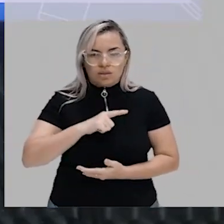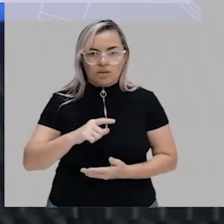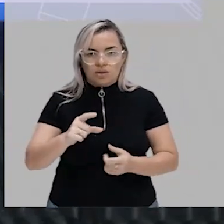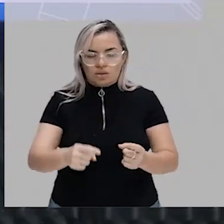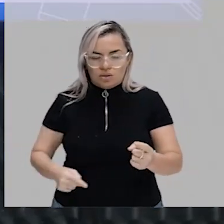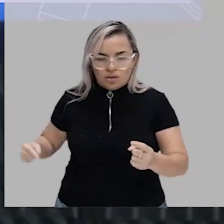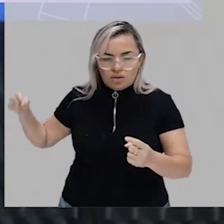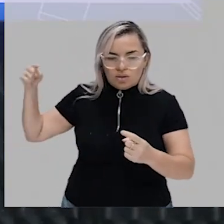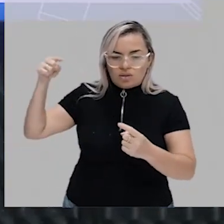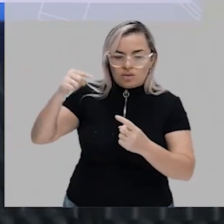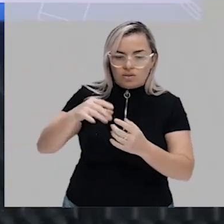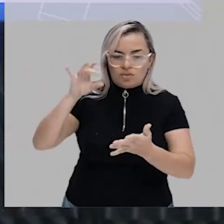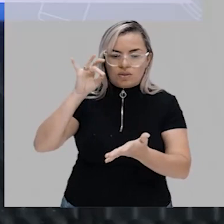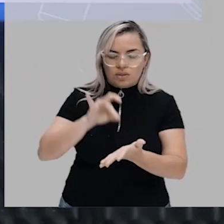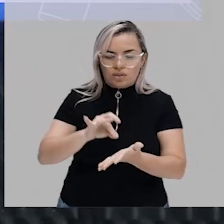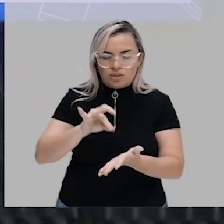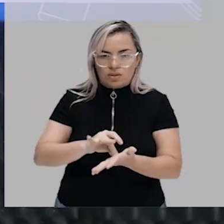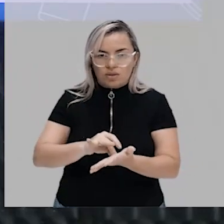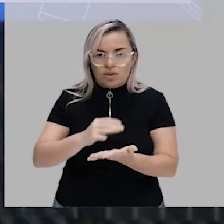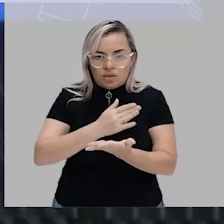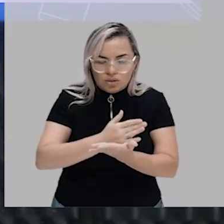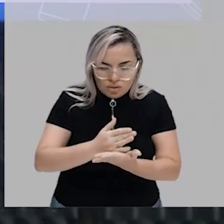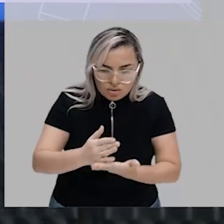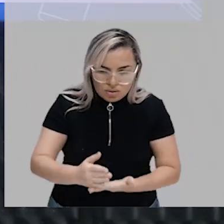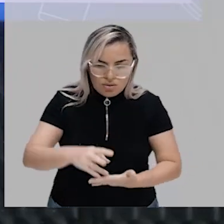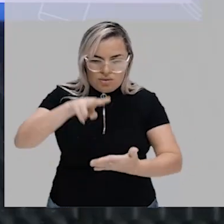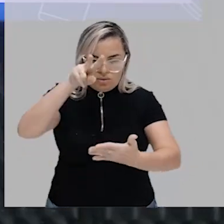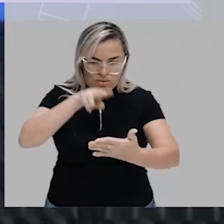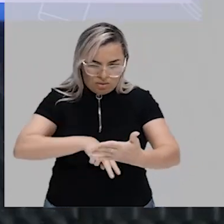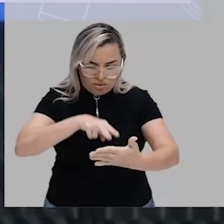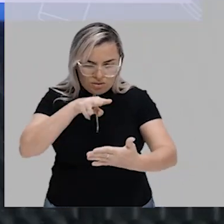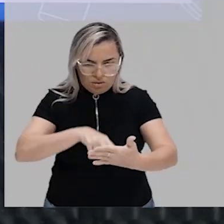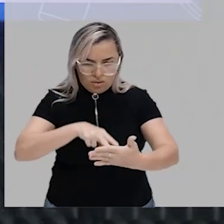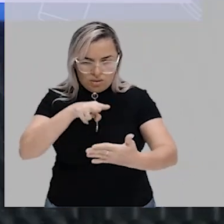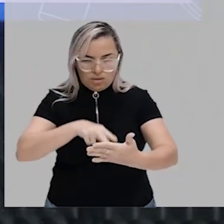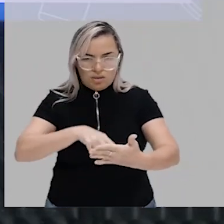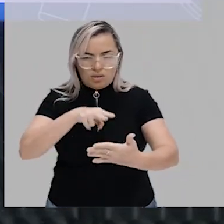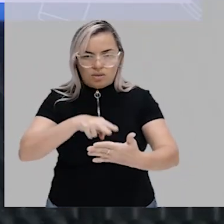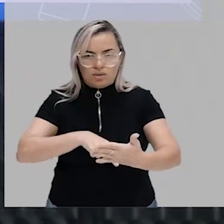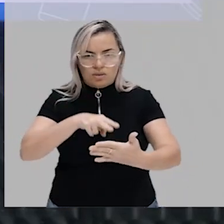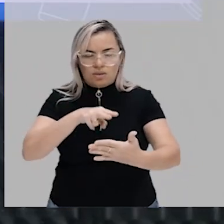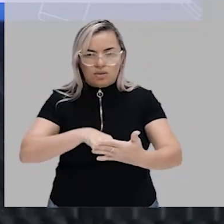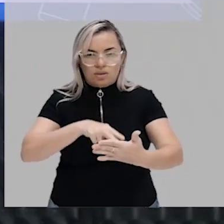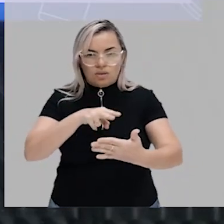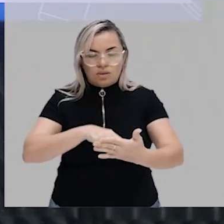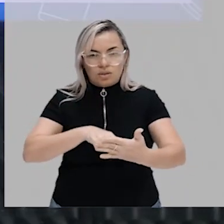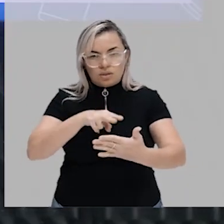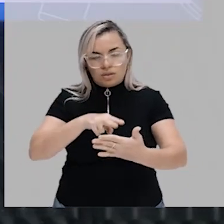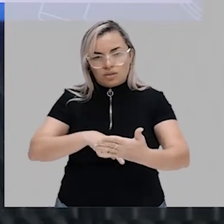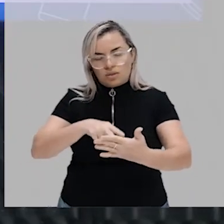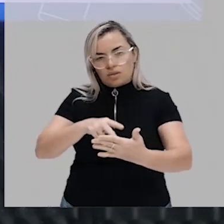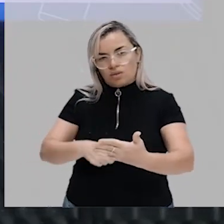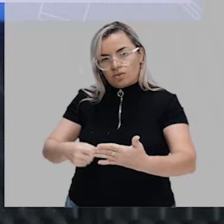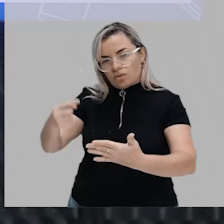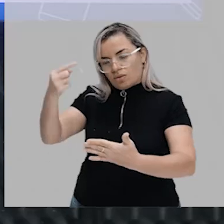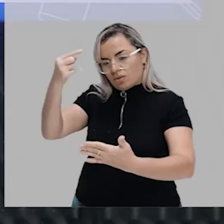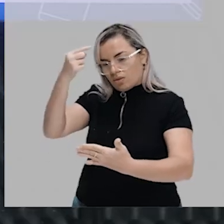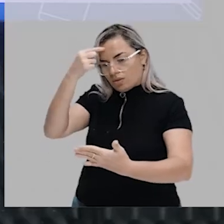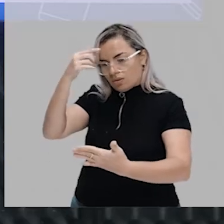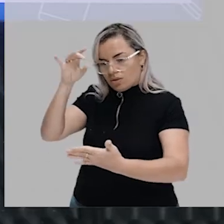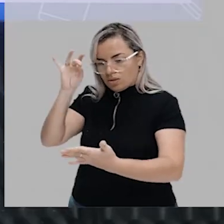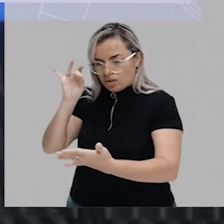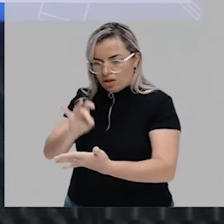conhecimento verdadeiro, a partir da verificação e da validação de seu método. É